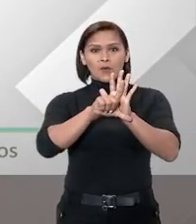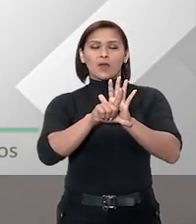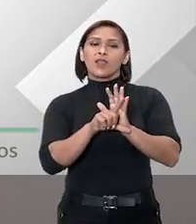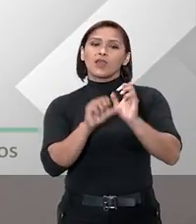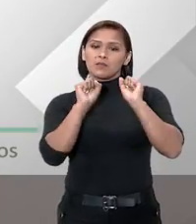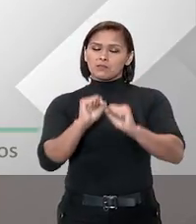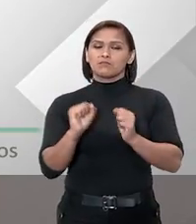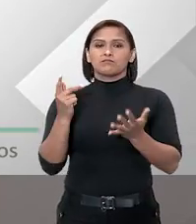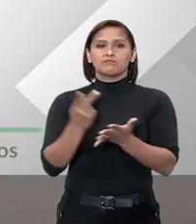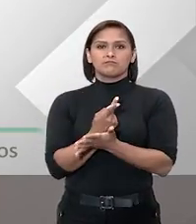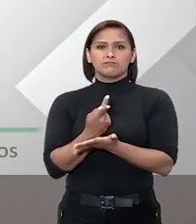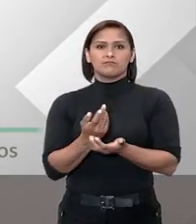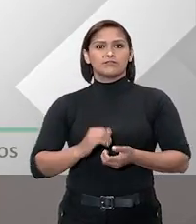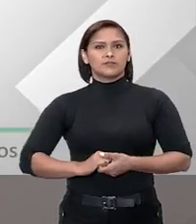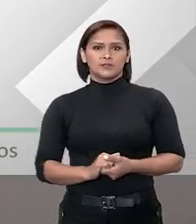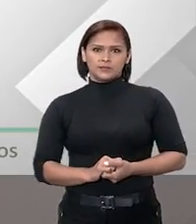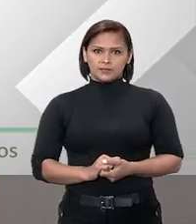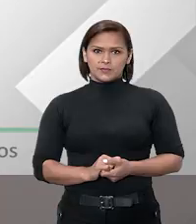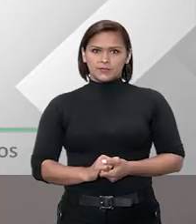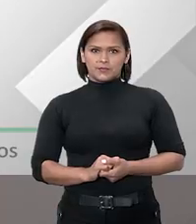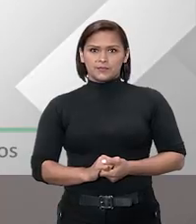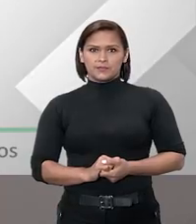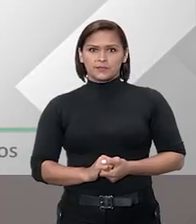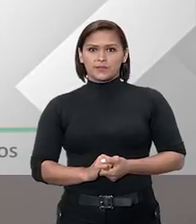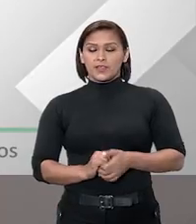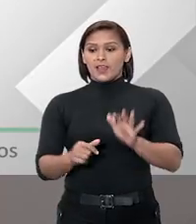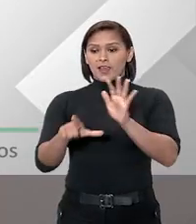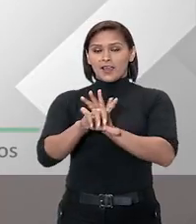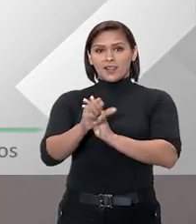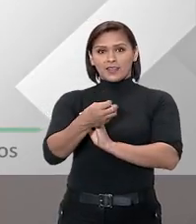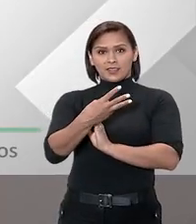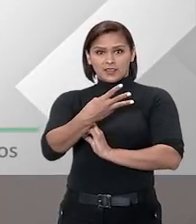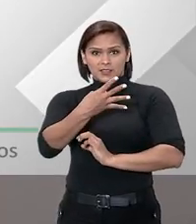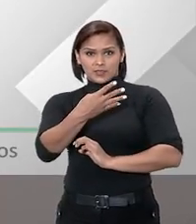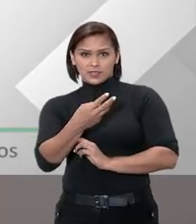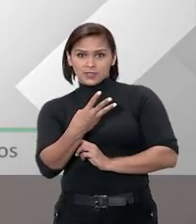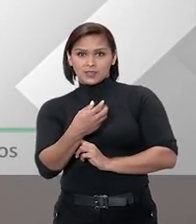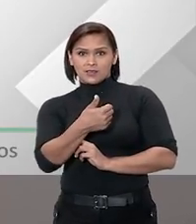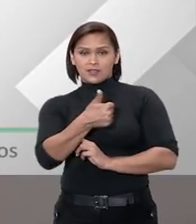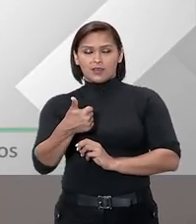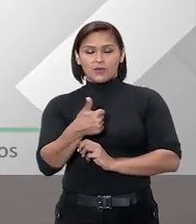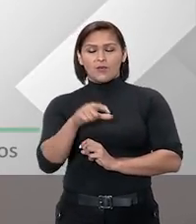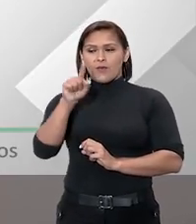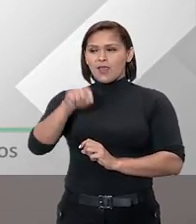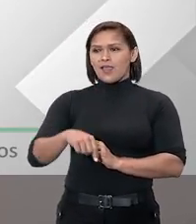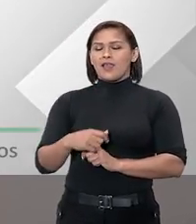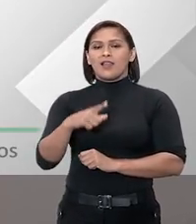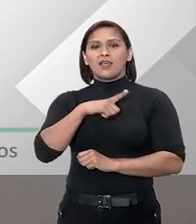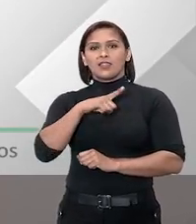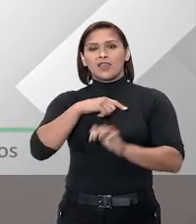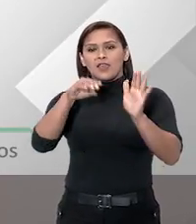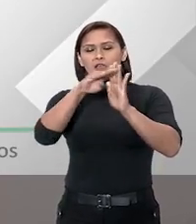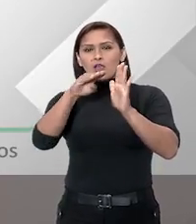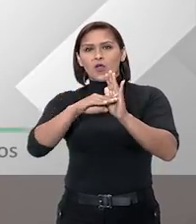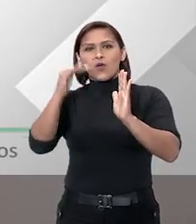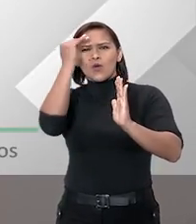ele deveria ter ocorrido? A Lei 13.431, ela prevê